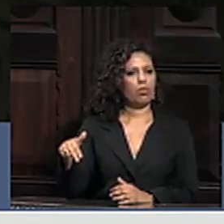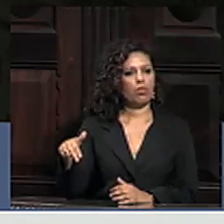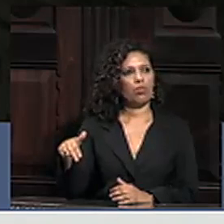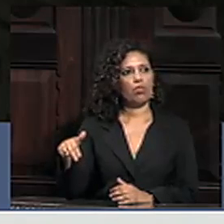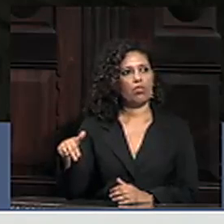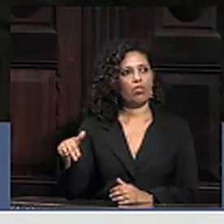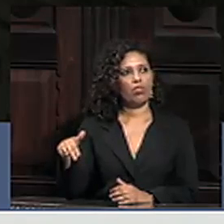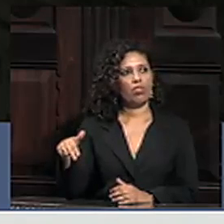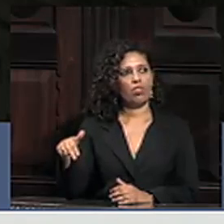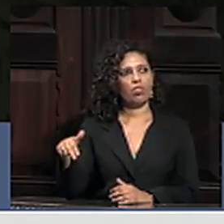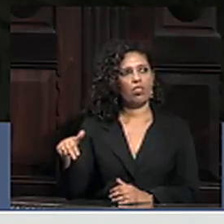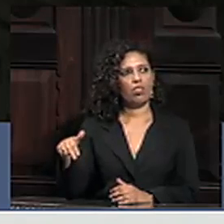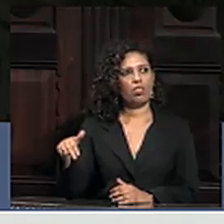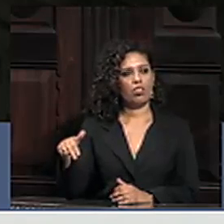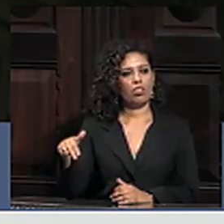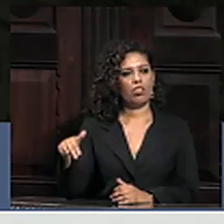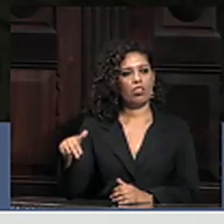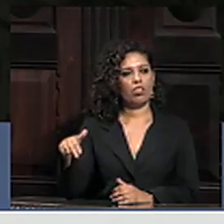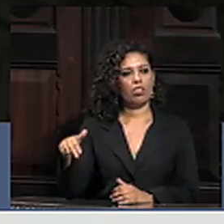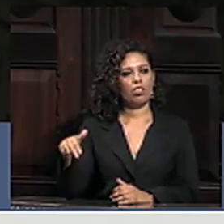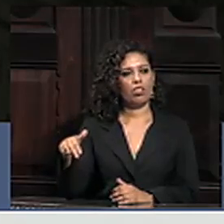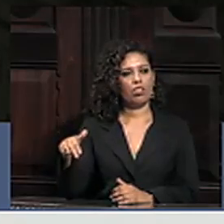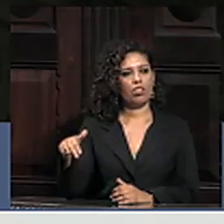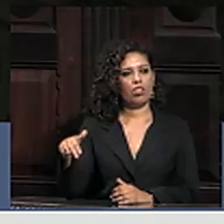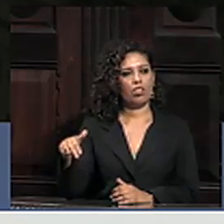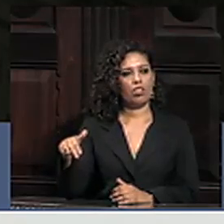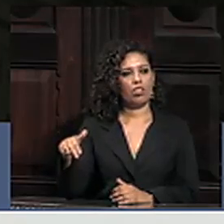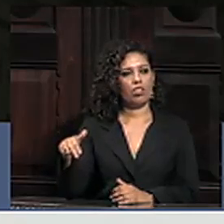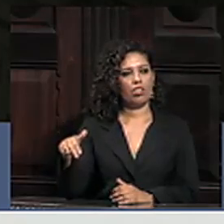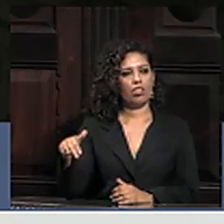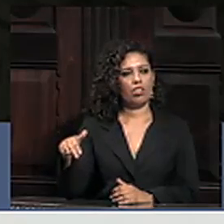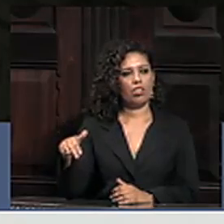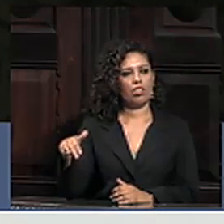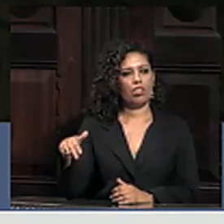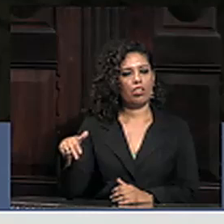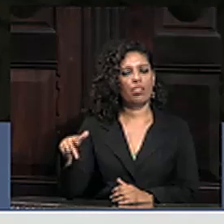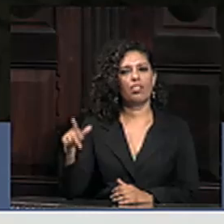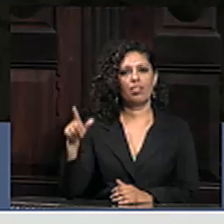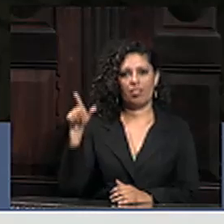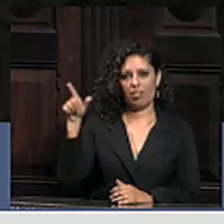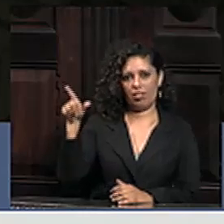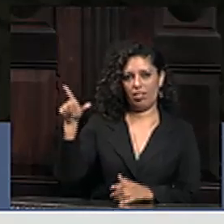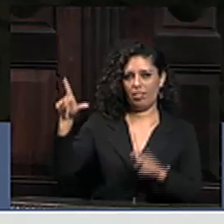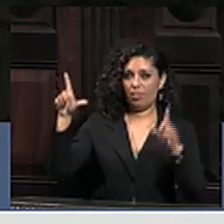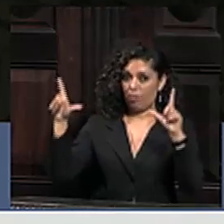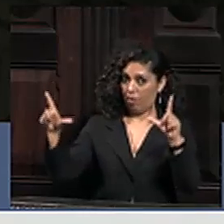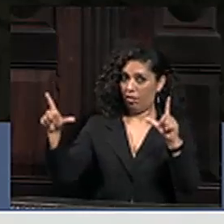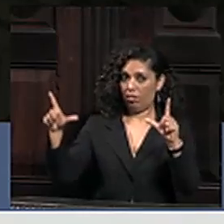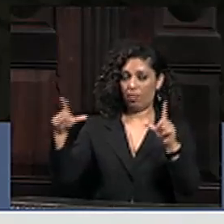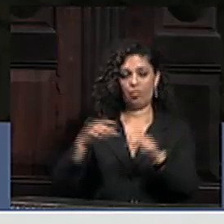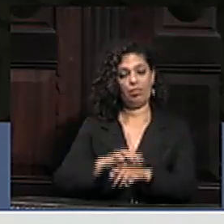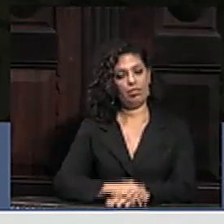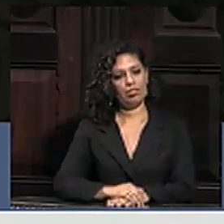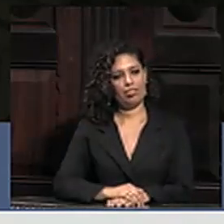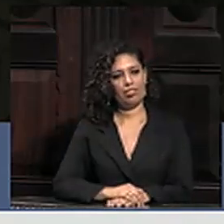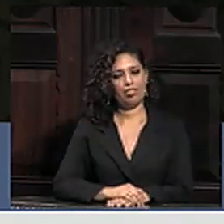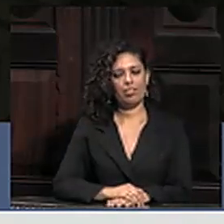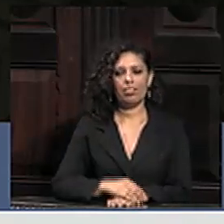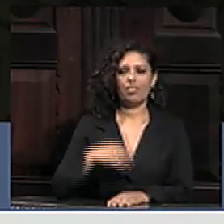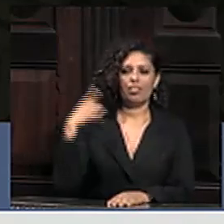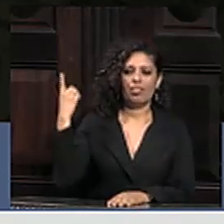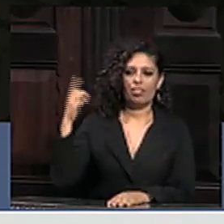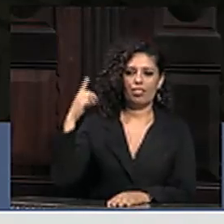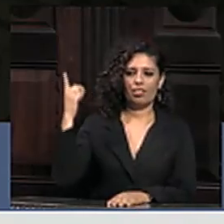Lula, conforme está ali escrito no quadro, em letras vermelhas. Isso. E deputada